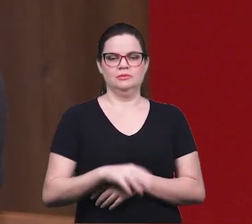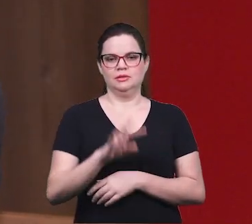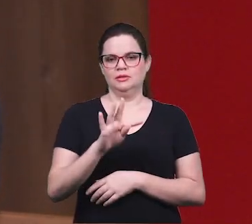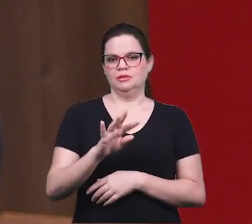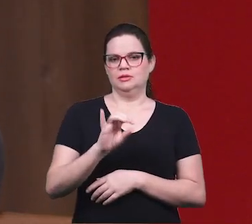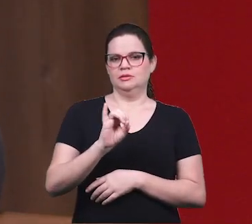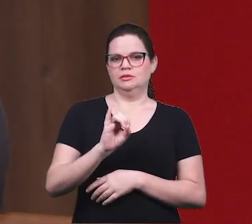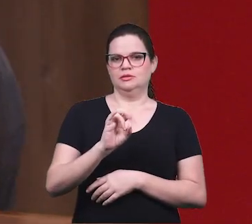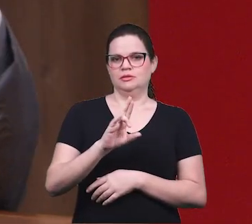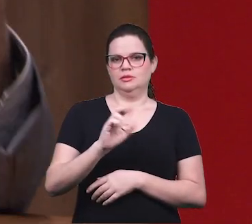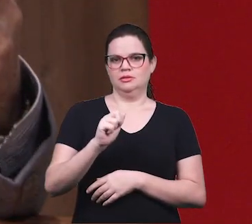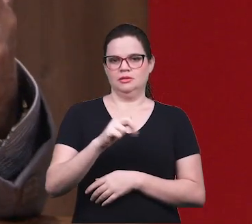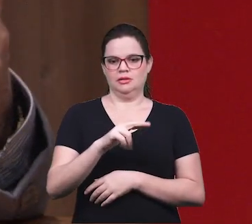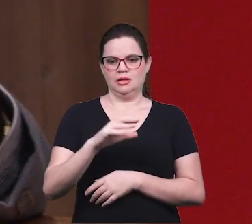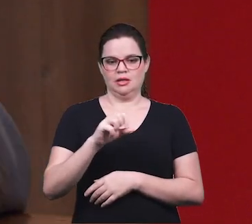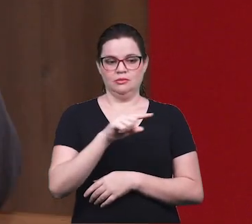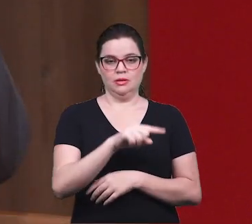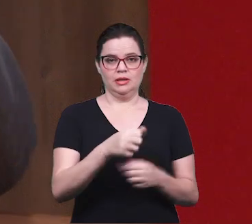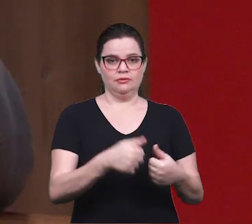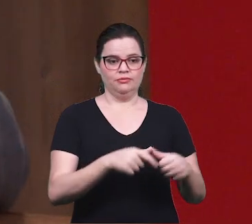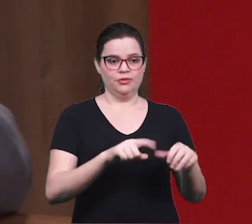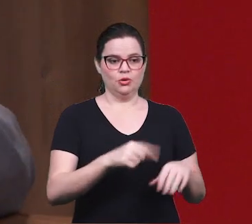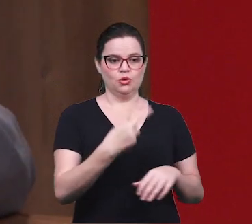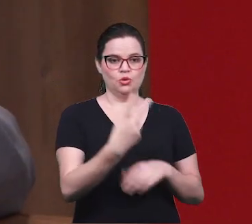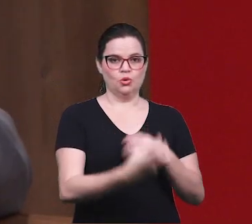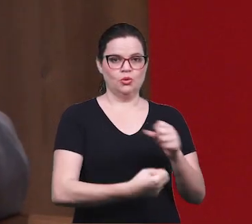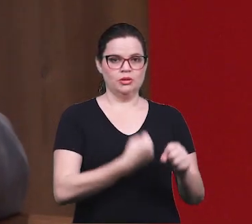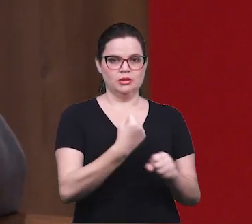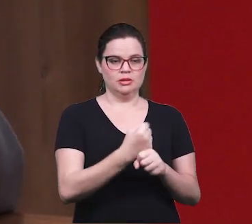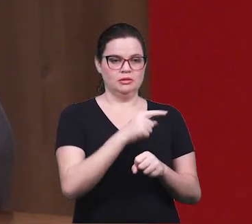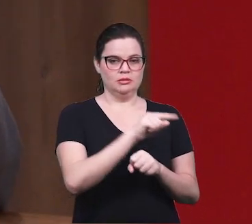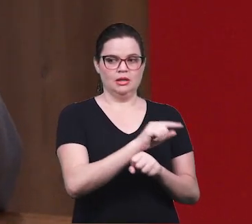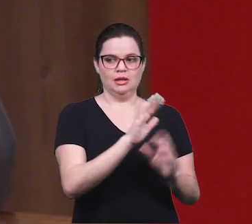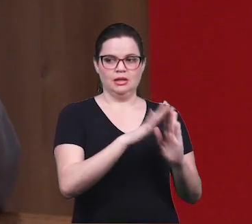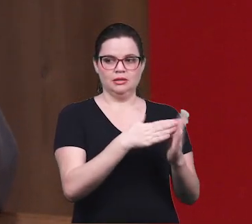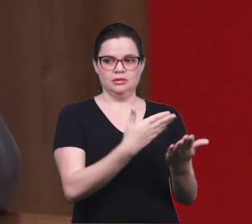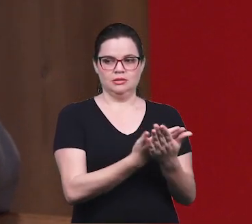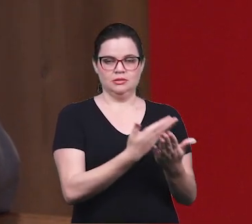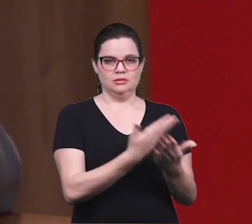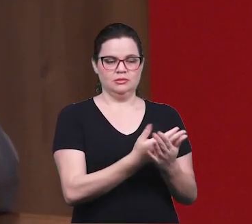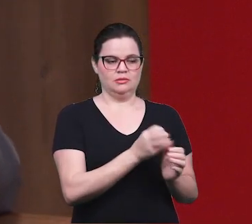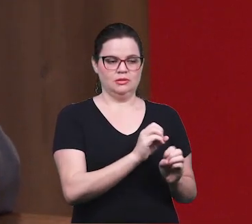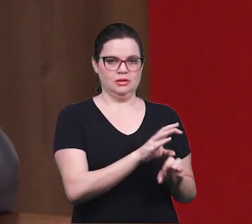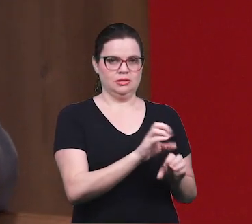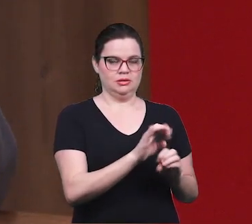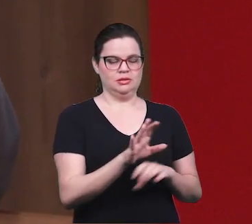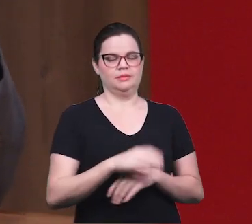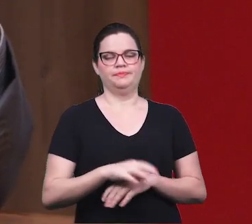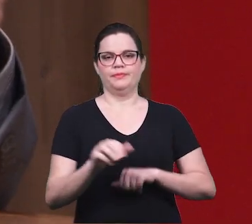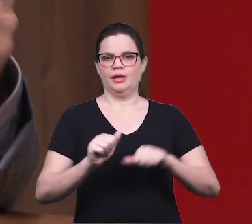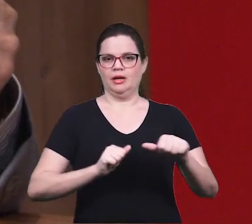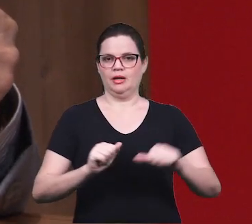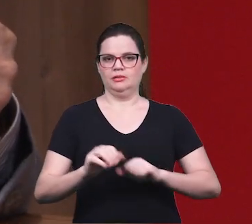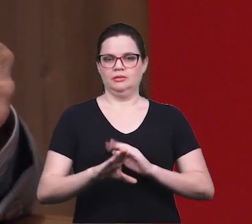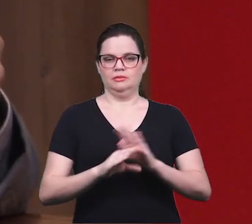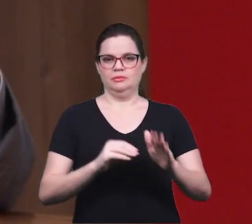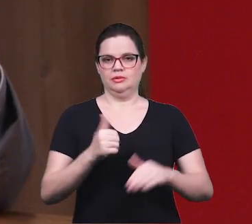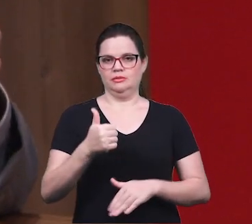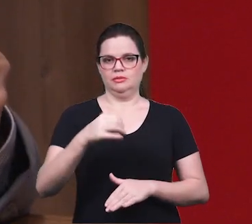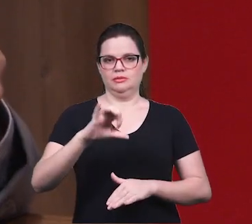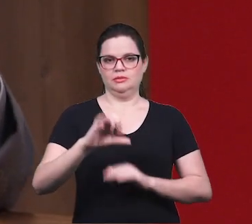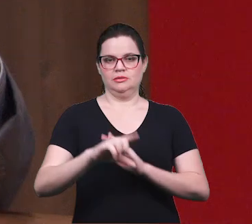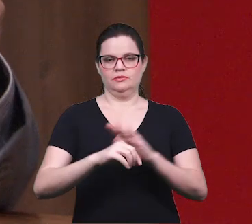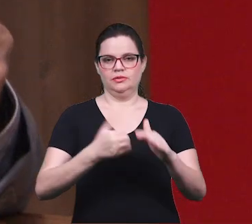Tirano, ele passou 2 anos ensinando na escola de Tirano. Então, Atos 19:10 diz assim, durou isto